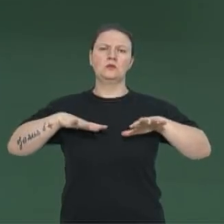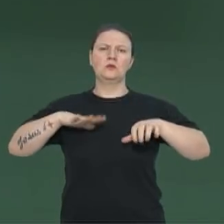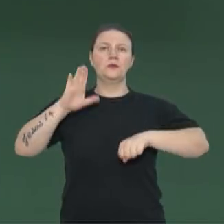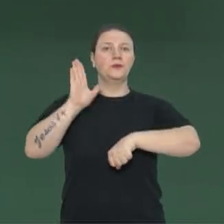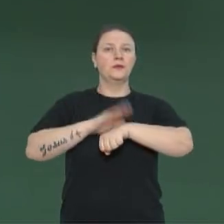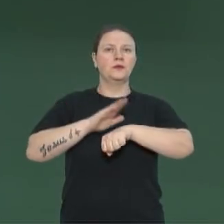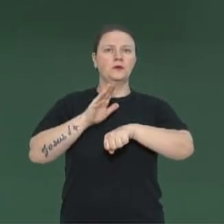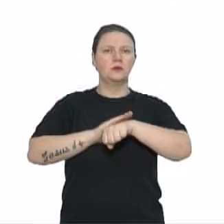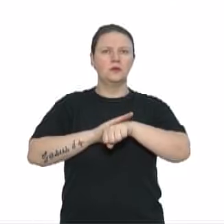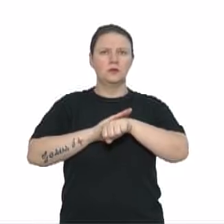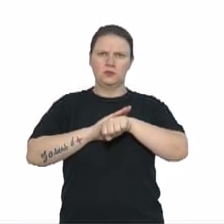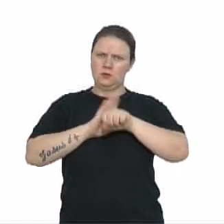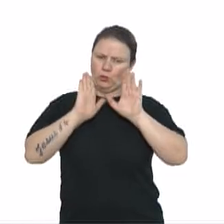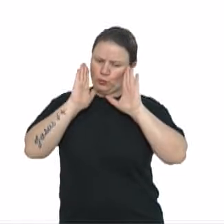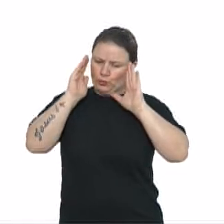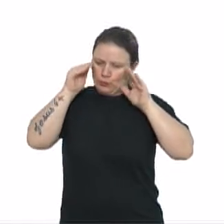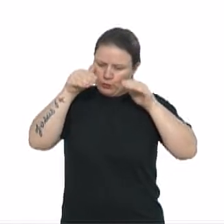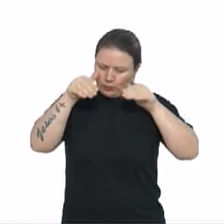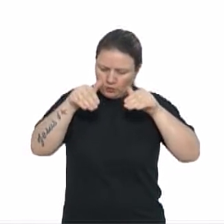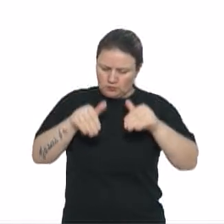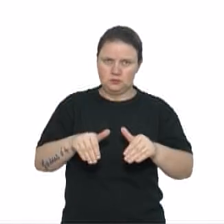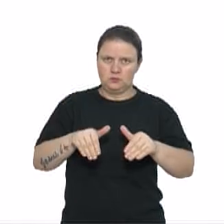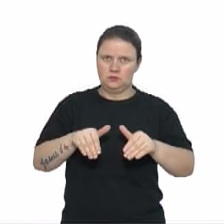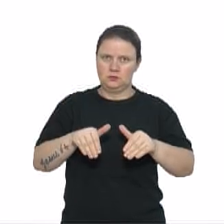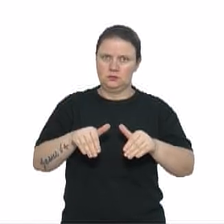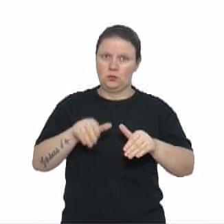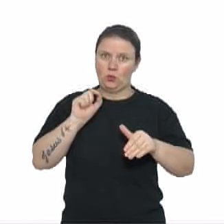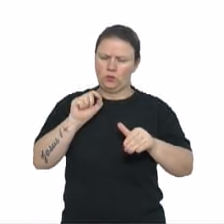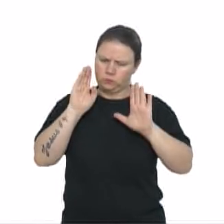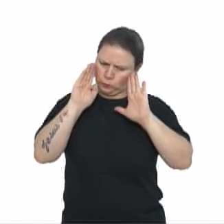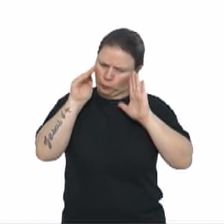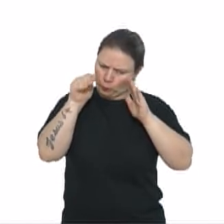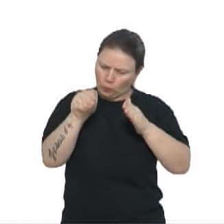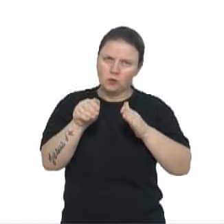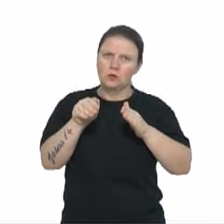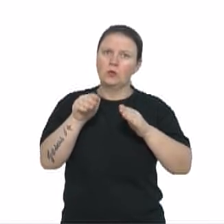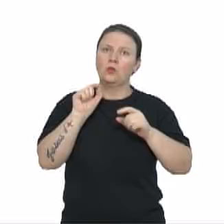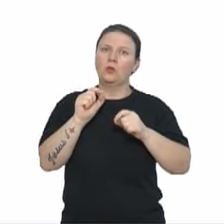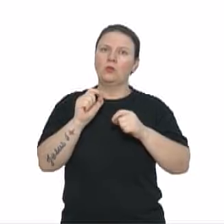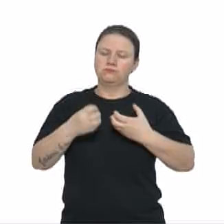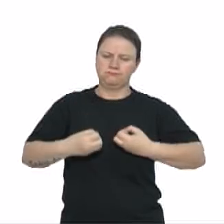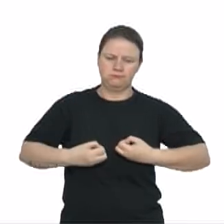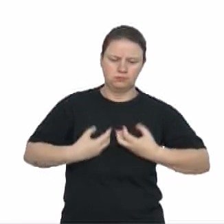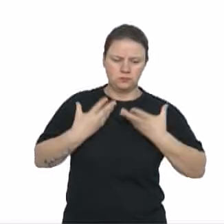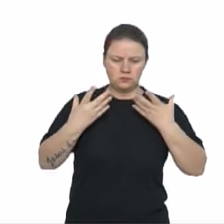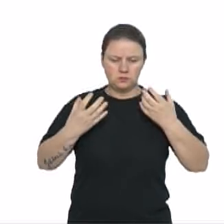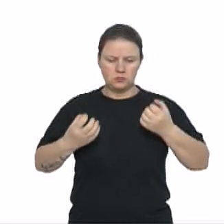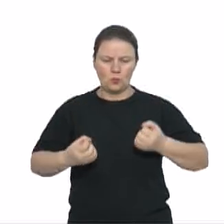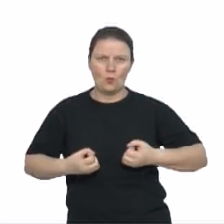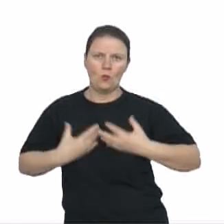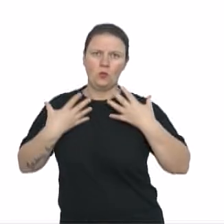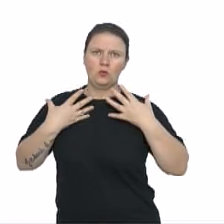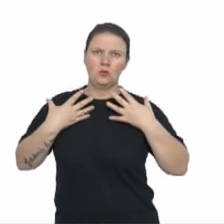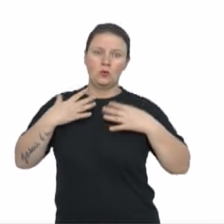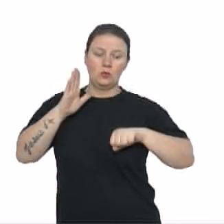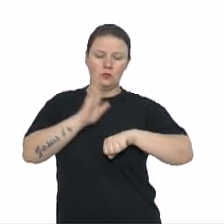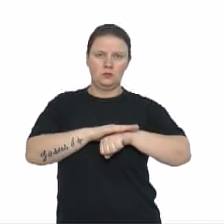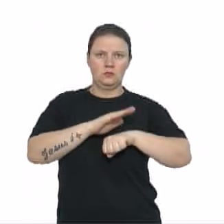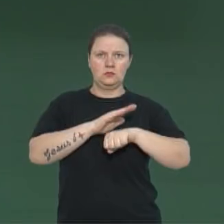de concentração e intenção para dar maior expressividade em determinada